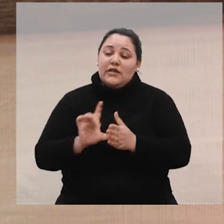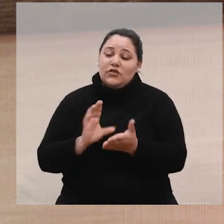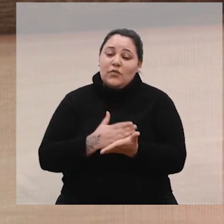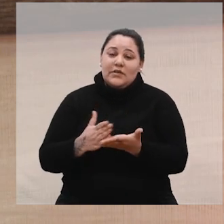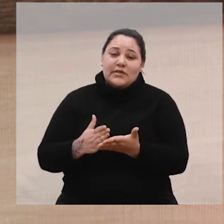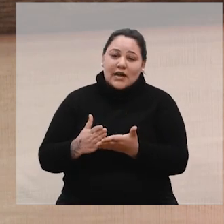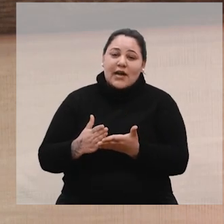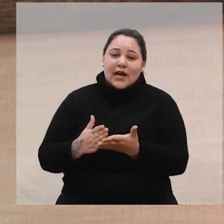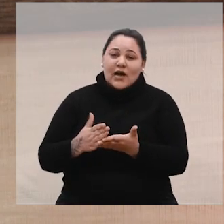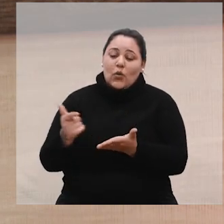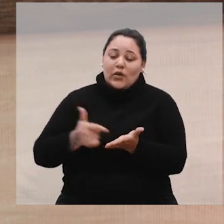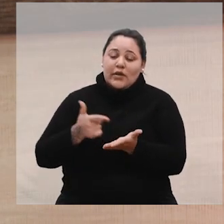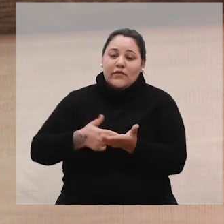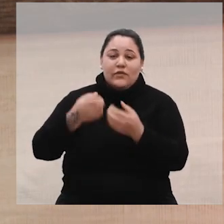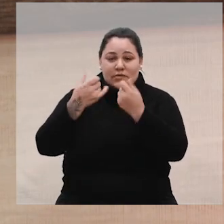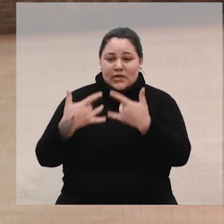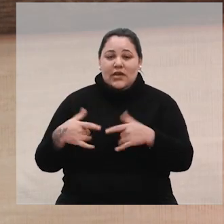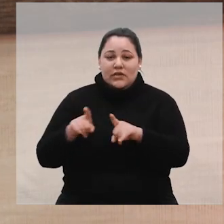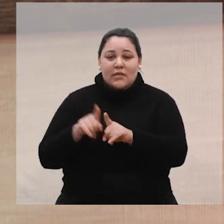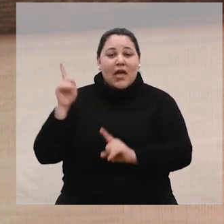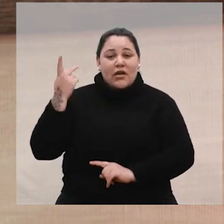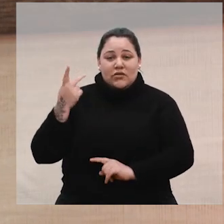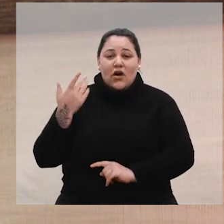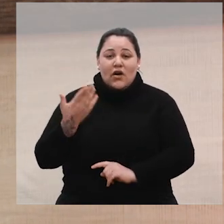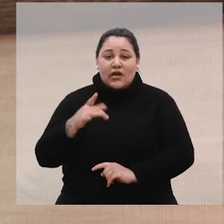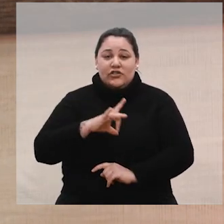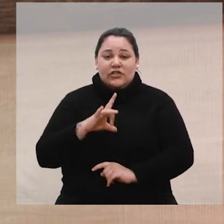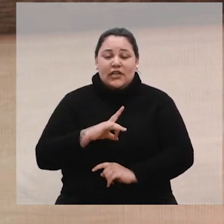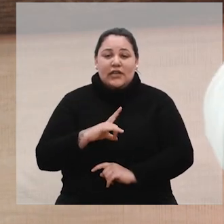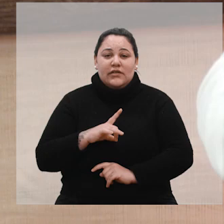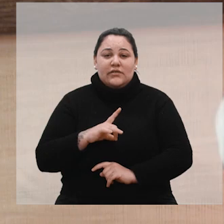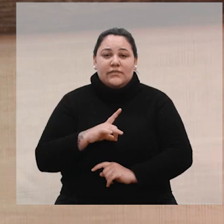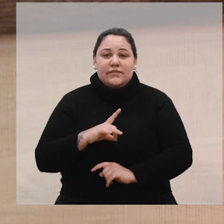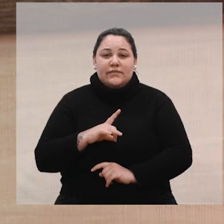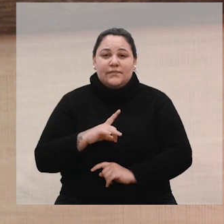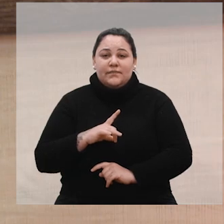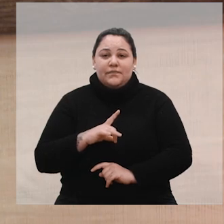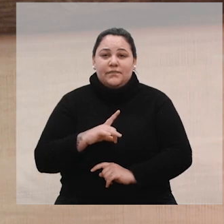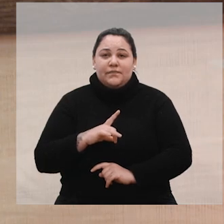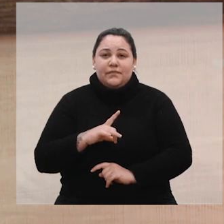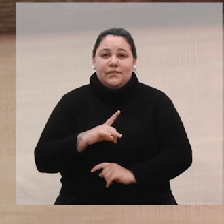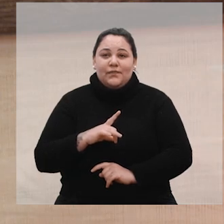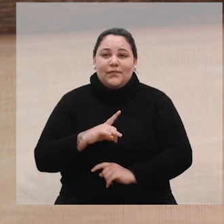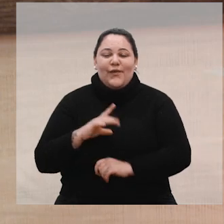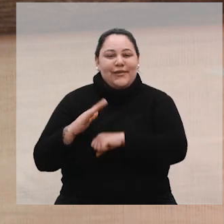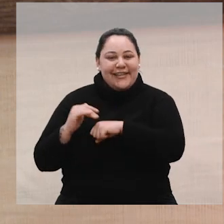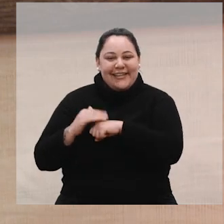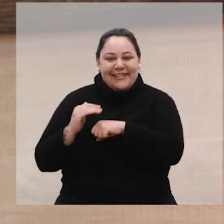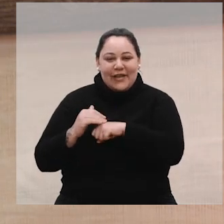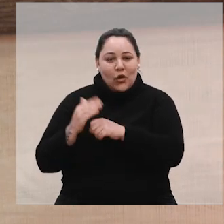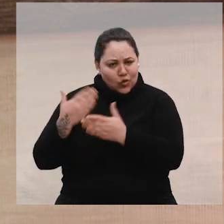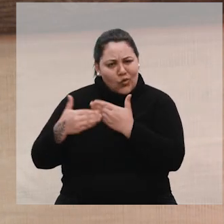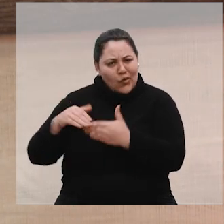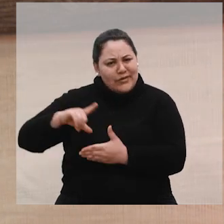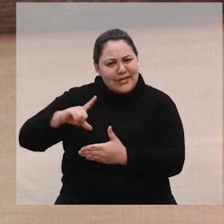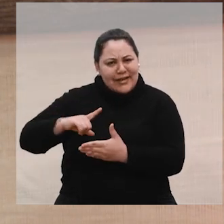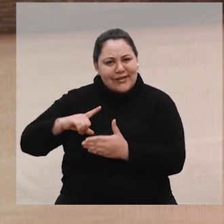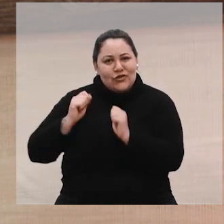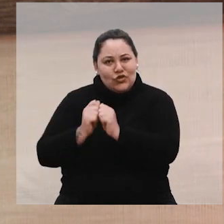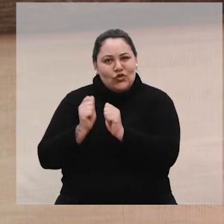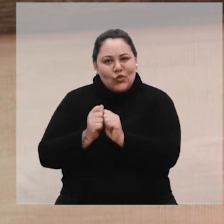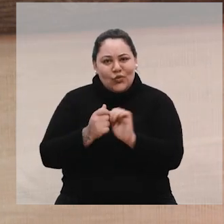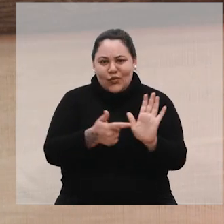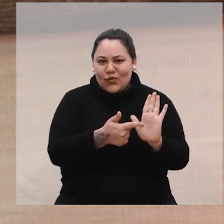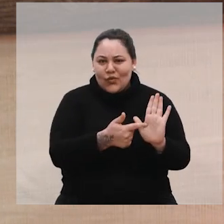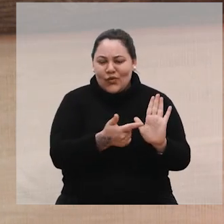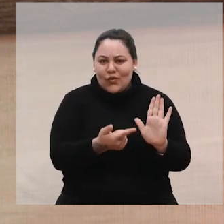antes de entrar no próprio enredo da história, nós temos algo muito simpático aqui. Eu não sei, todos os exemplares